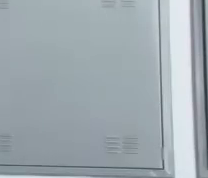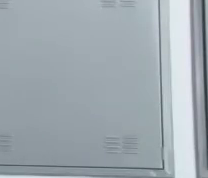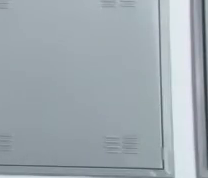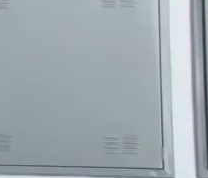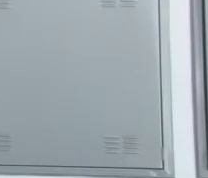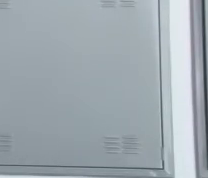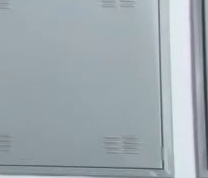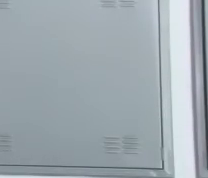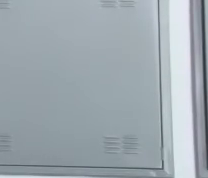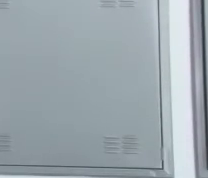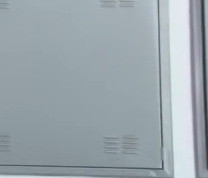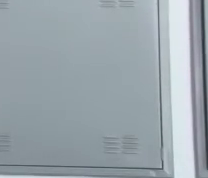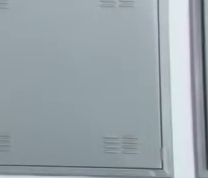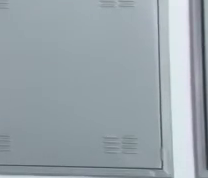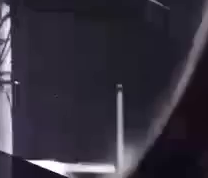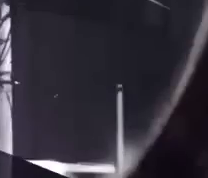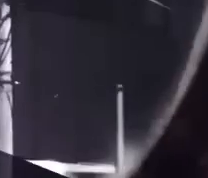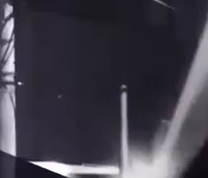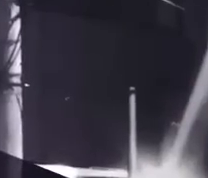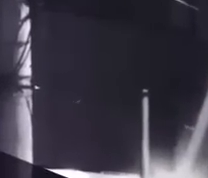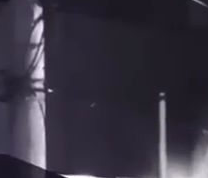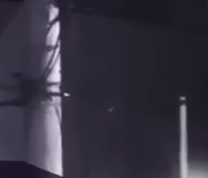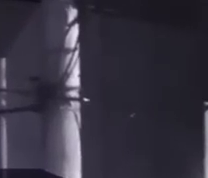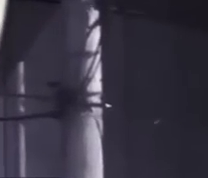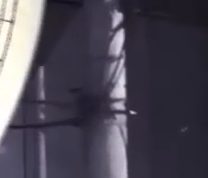E o que a mesa diretora da Câmara faz?